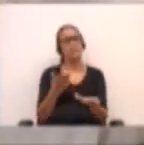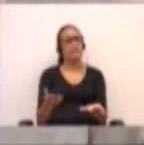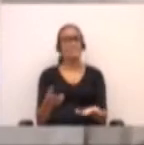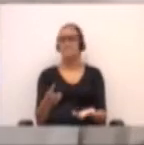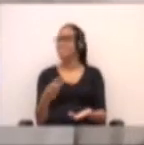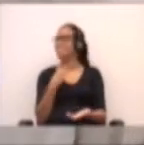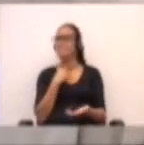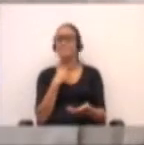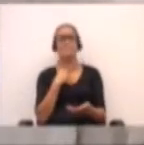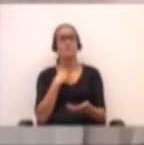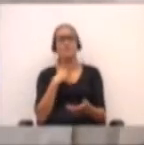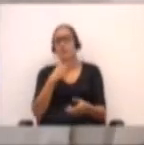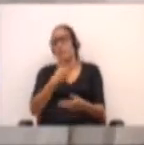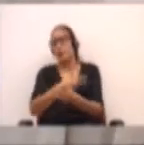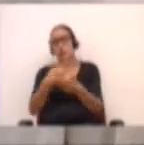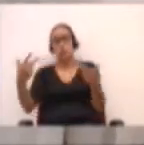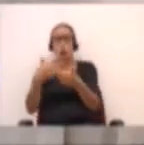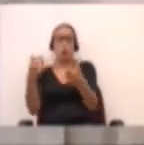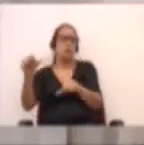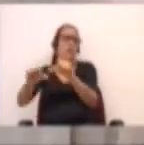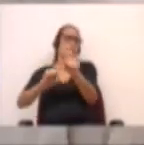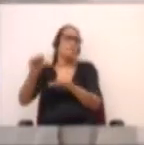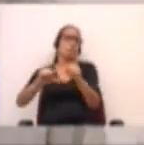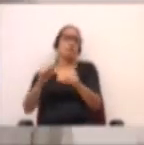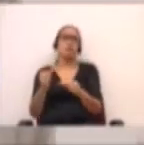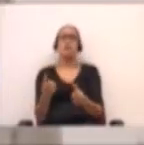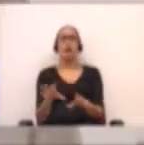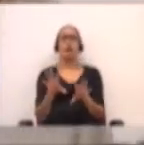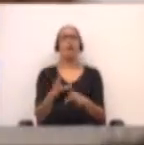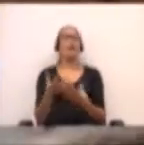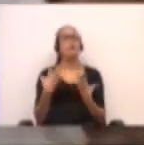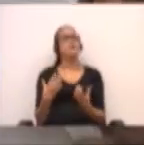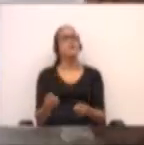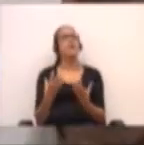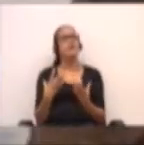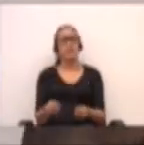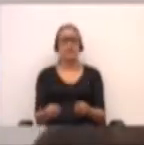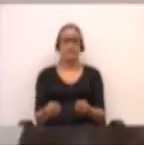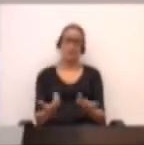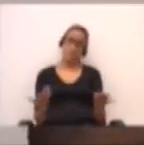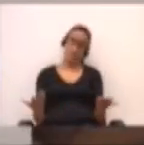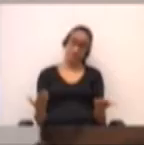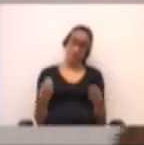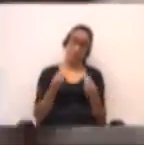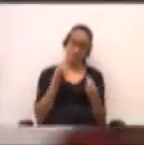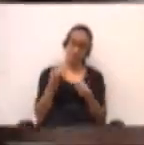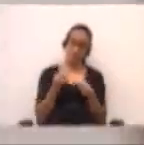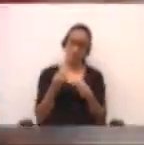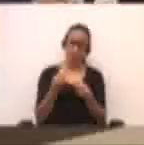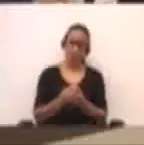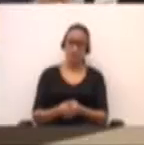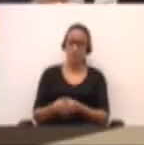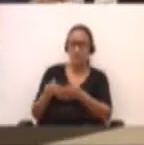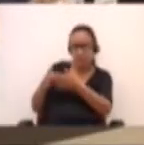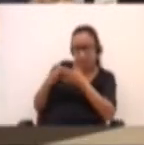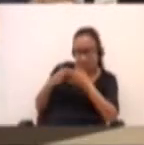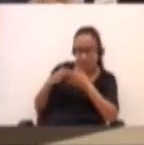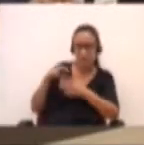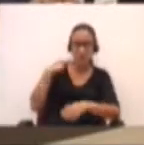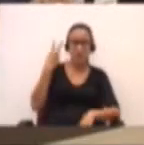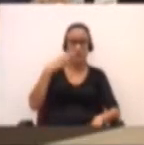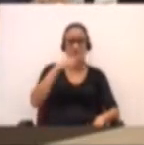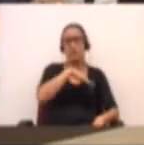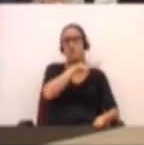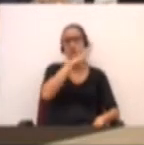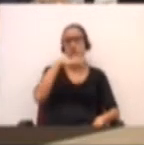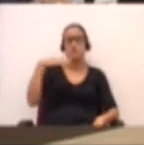sejam modificadas sem que a população seja ouvida. Pela ordem, presidente. Uma questão de ordem do vereador Aloysio